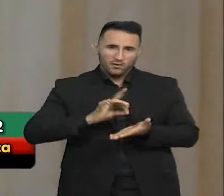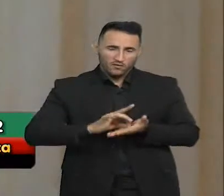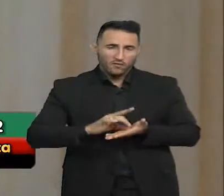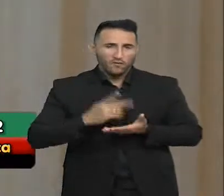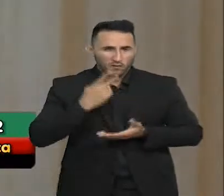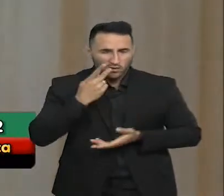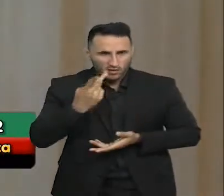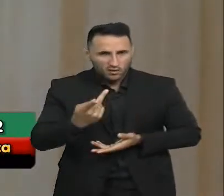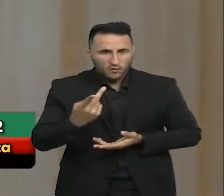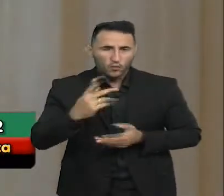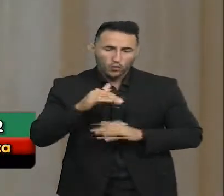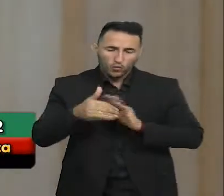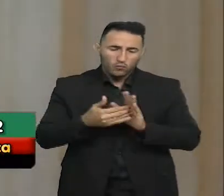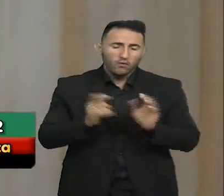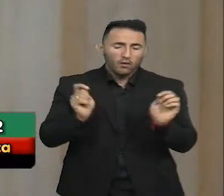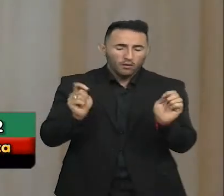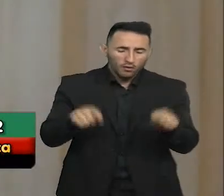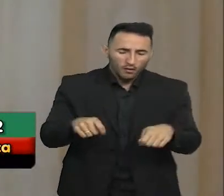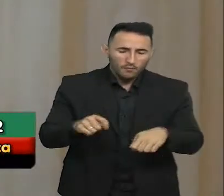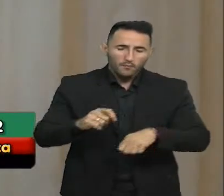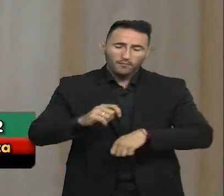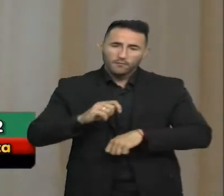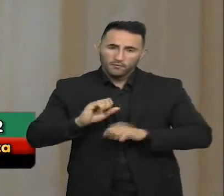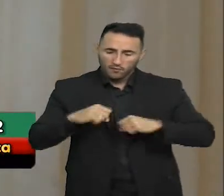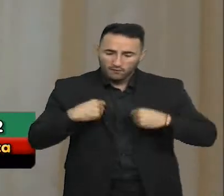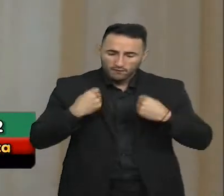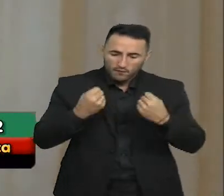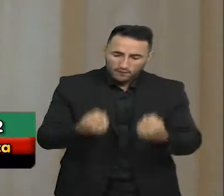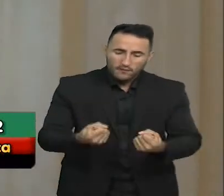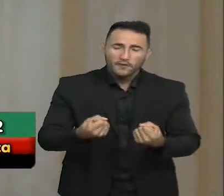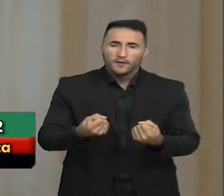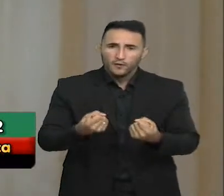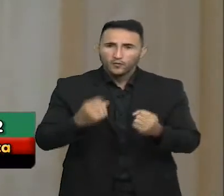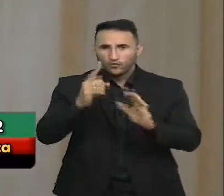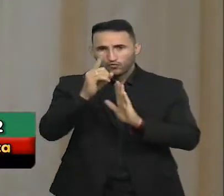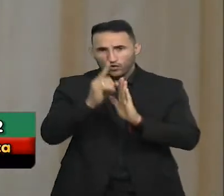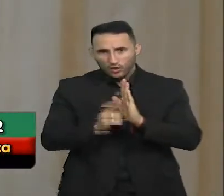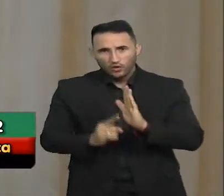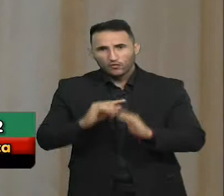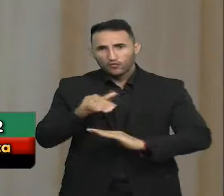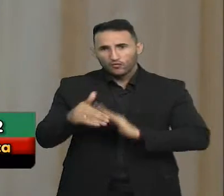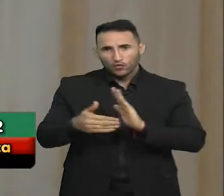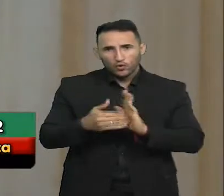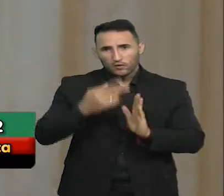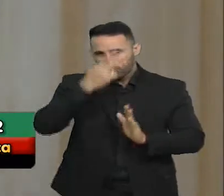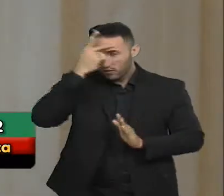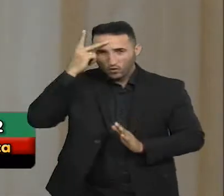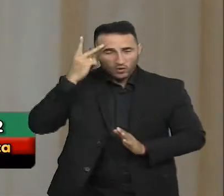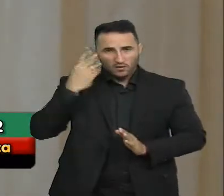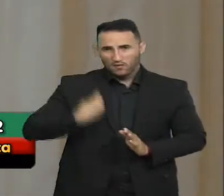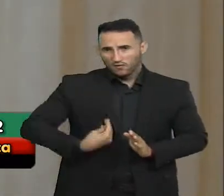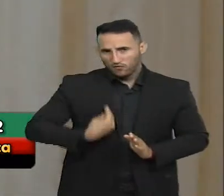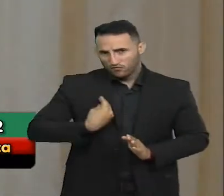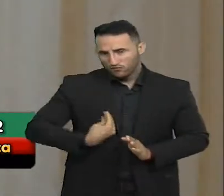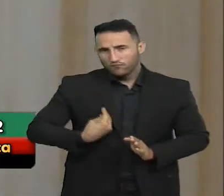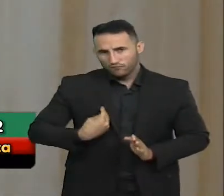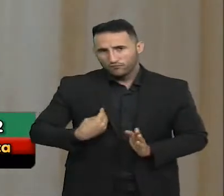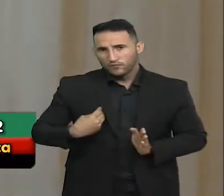que, naquilo que for possível, em defesa do direito de todos existirem, de todos